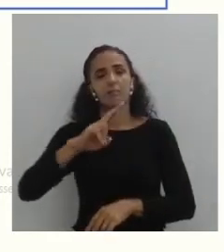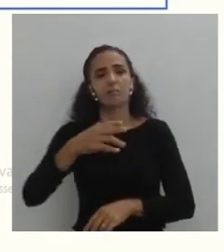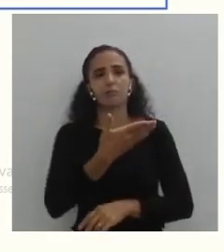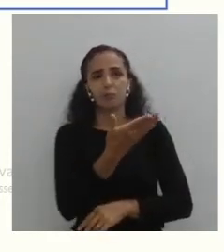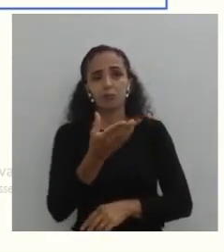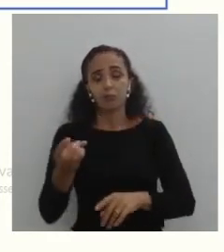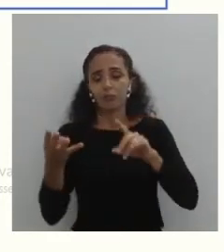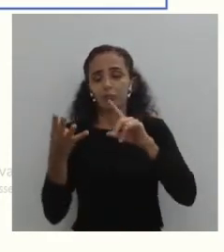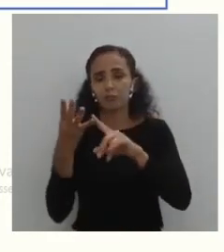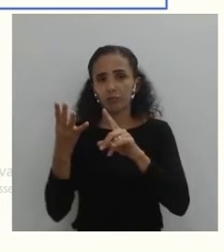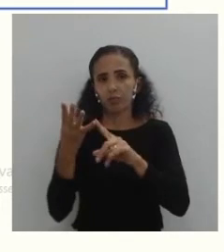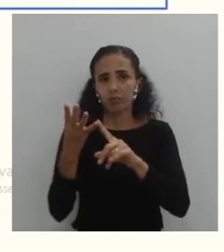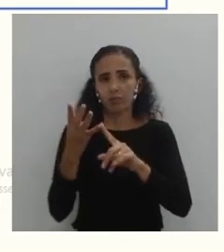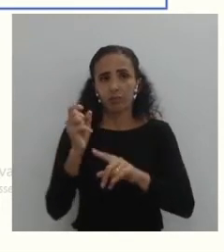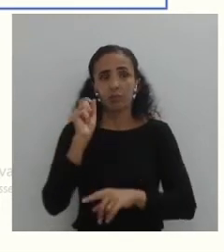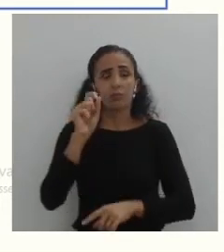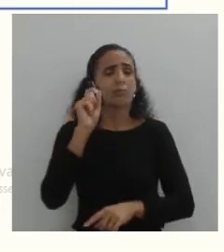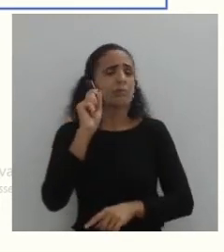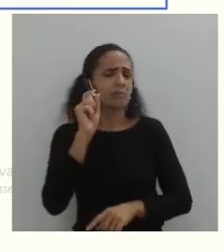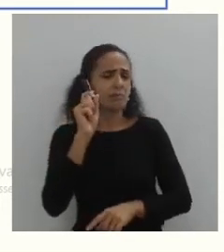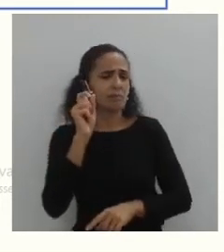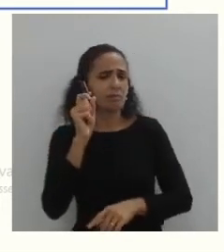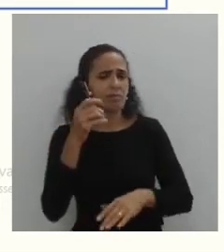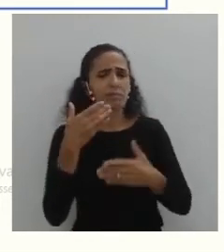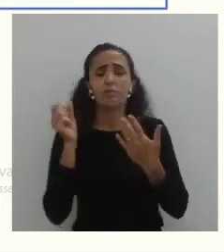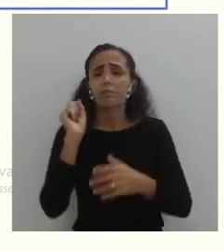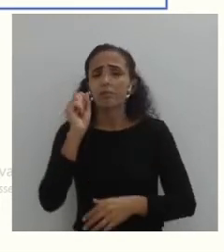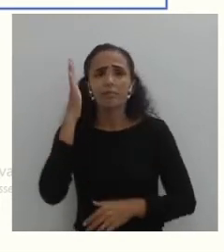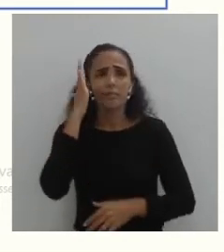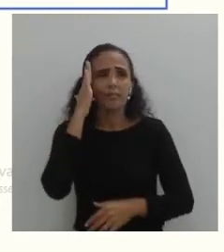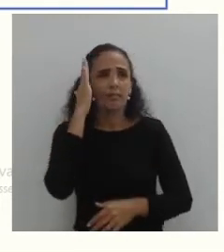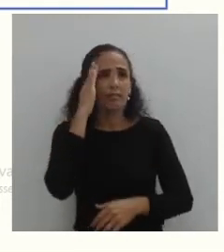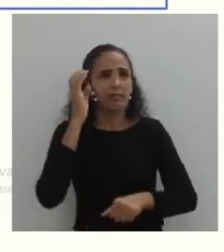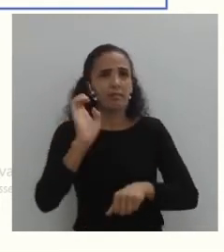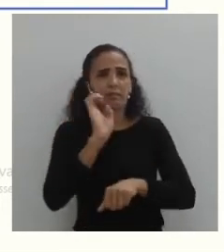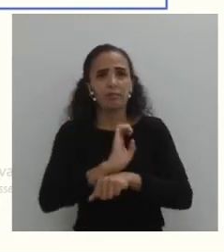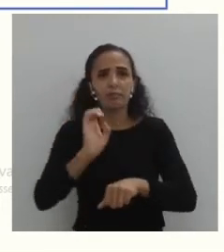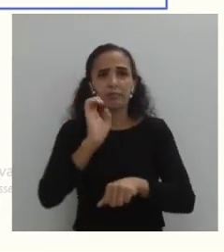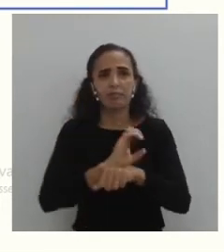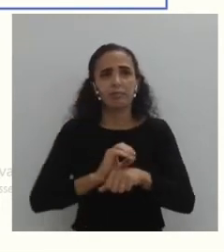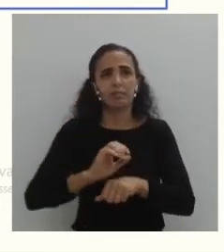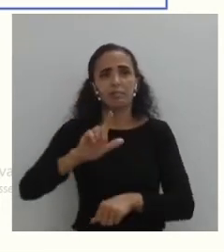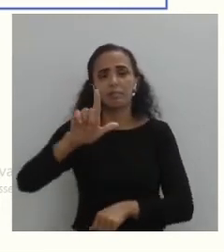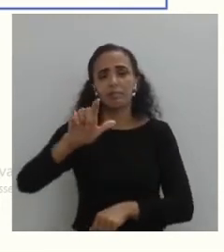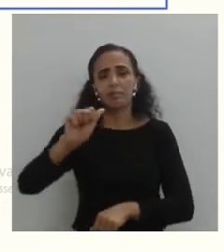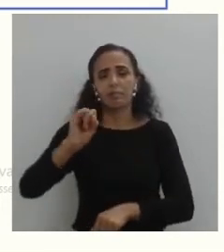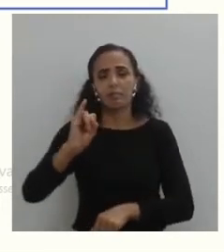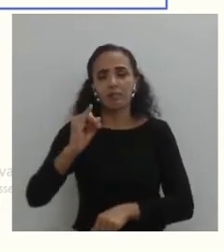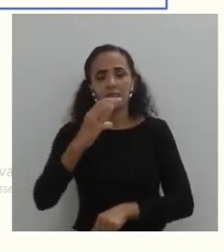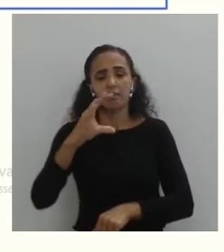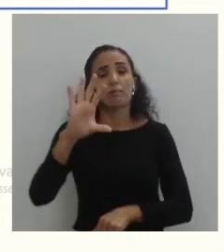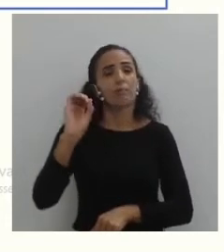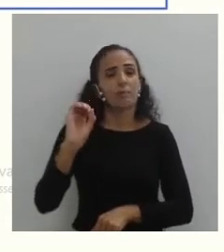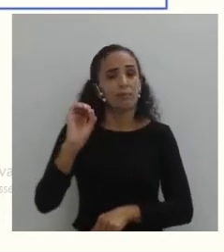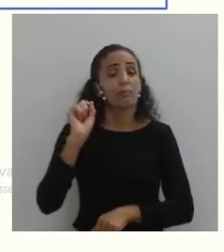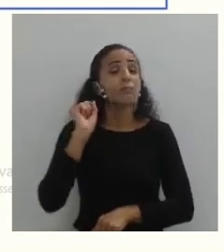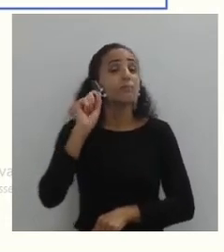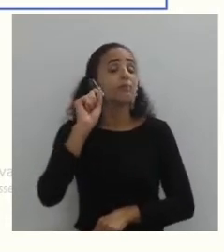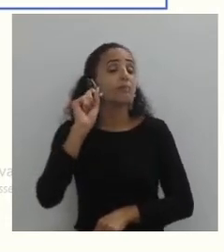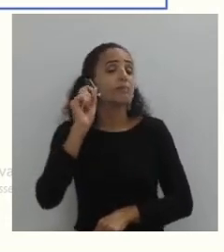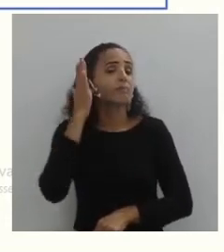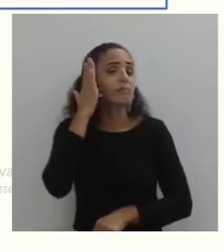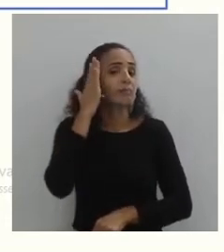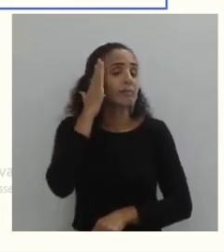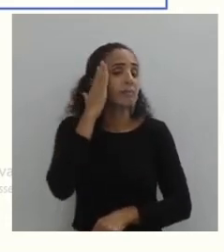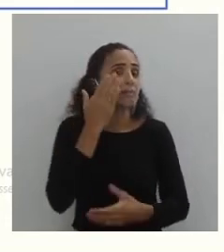que você entende por Estado laico? Tanto que eu comentei aqui, falei, o que você entende por Estado laico? O que